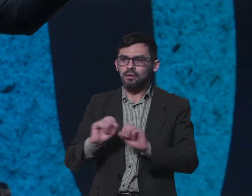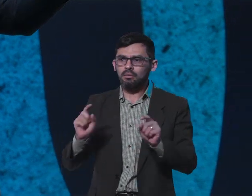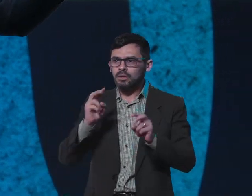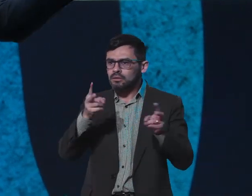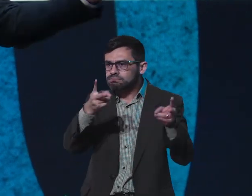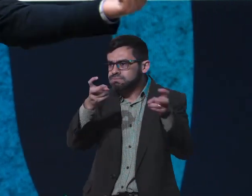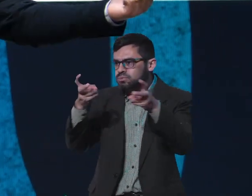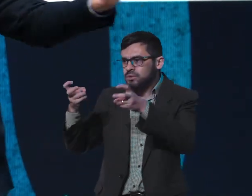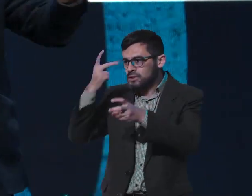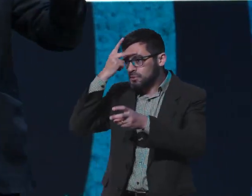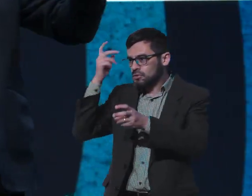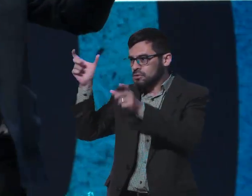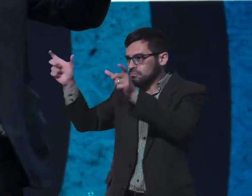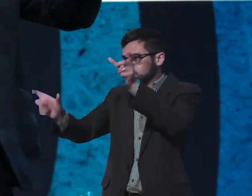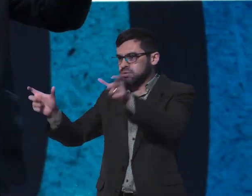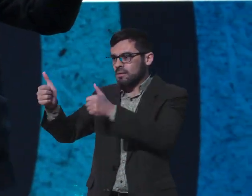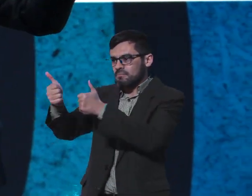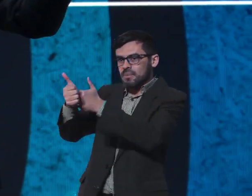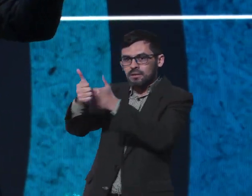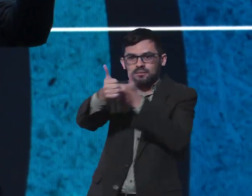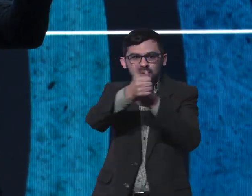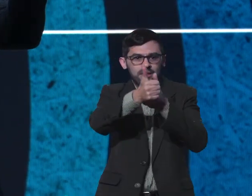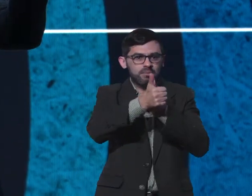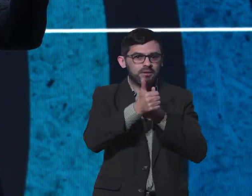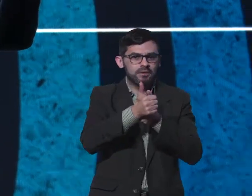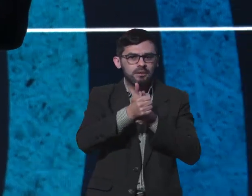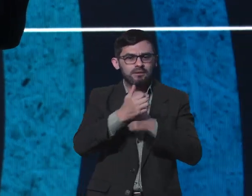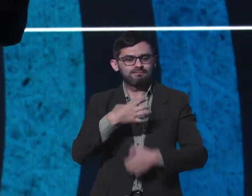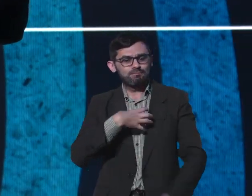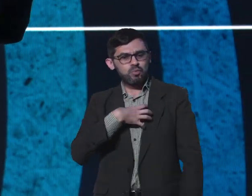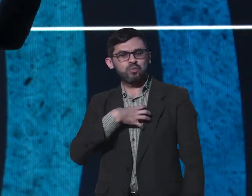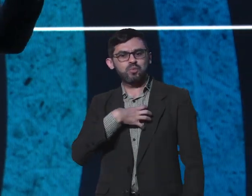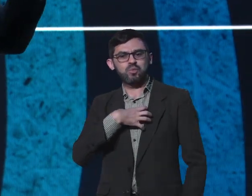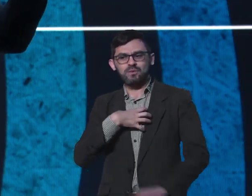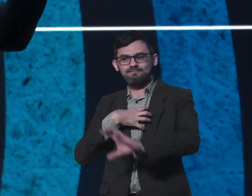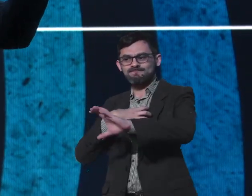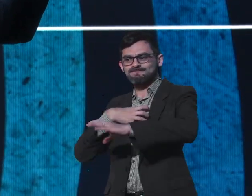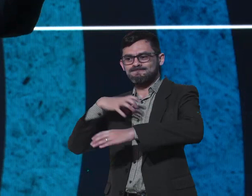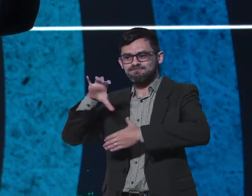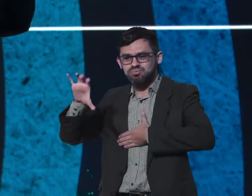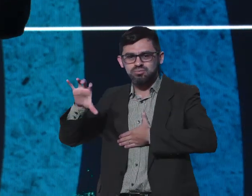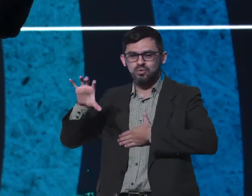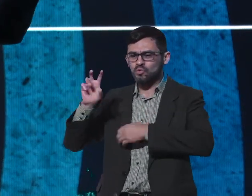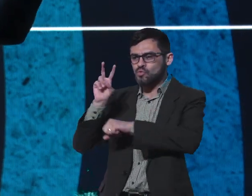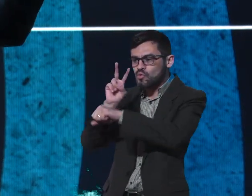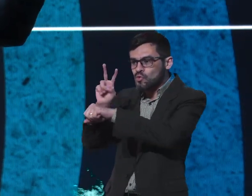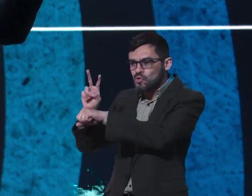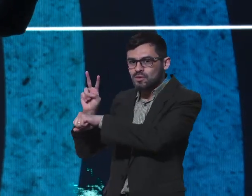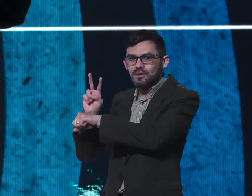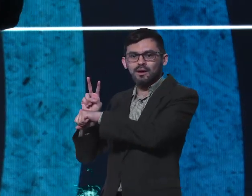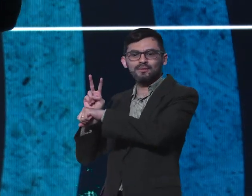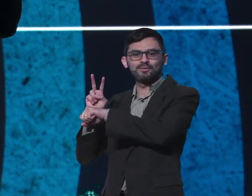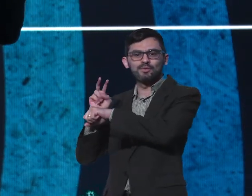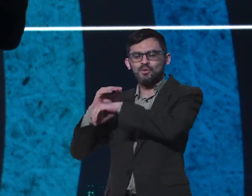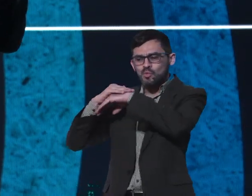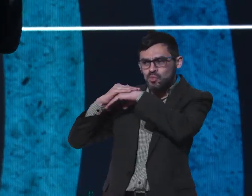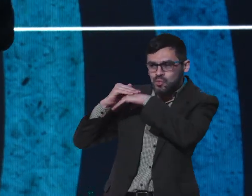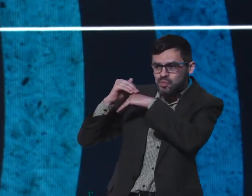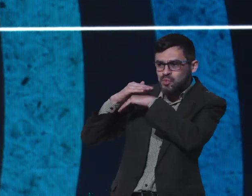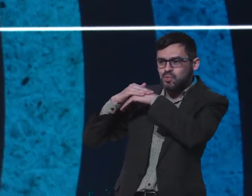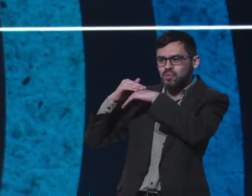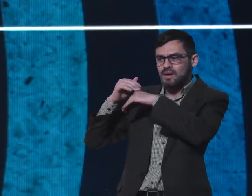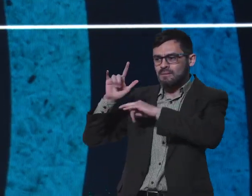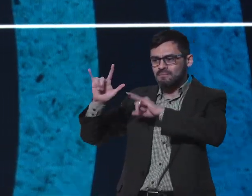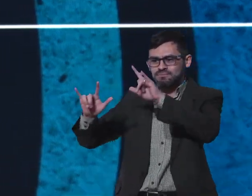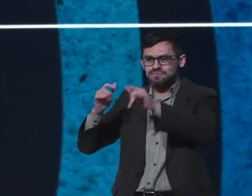as pessoas que estão ao nosso redor com carinho, com dedicação, com devoção, com amor,